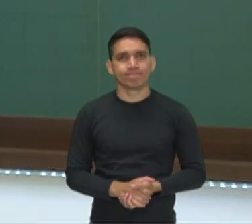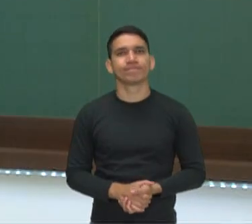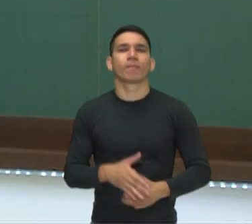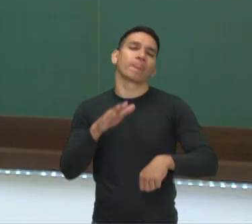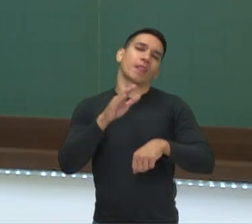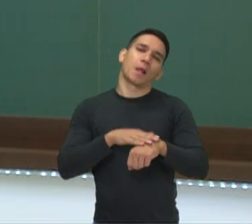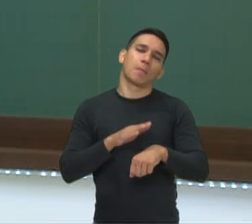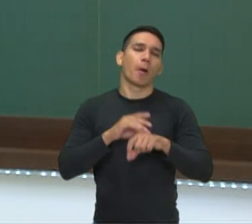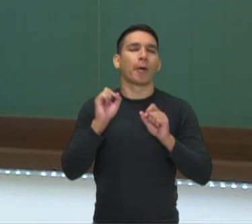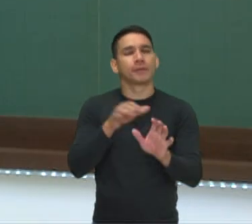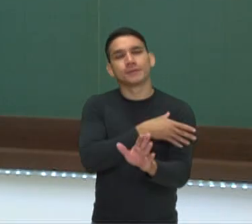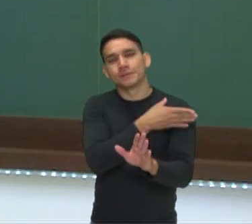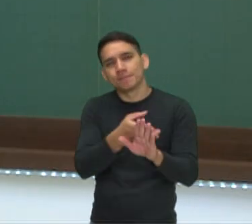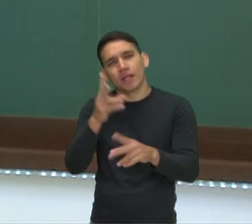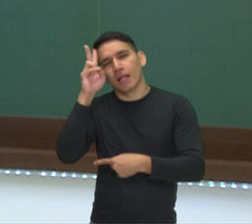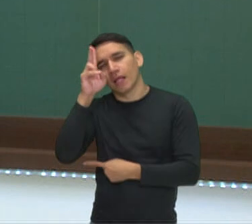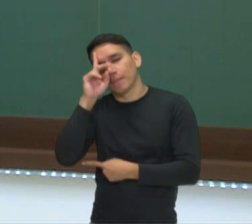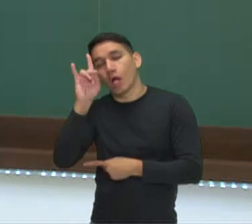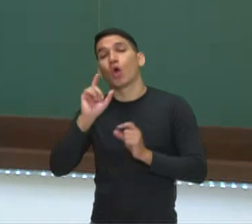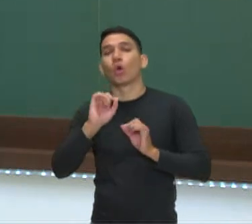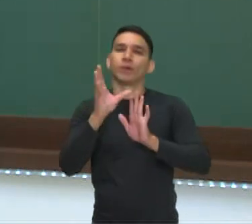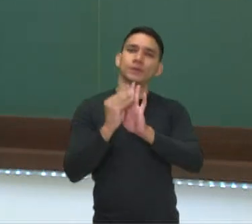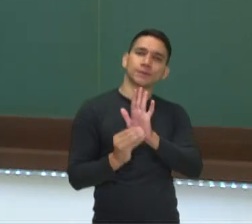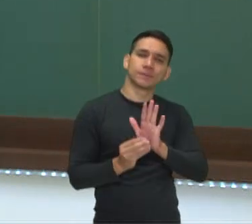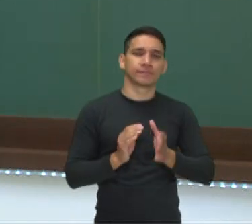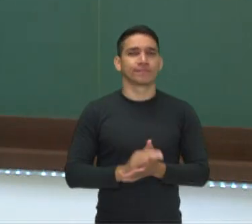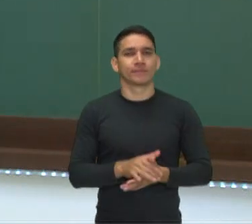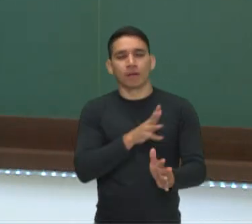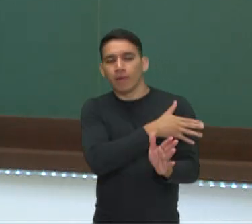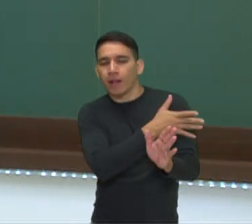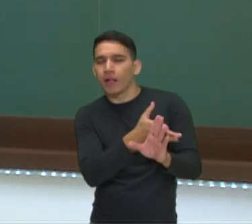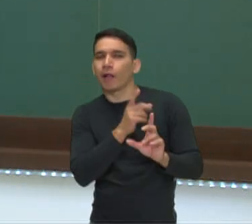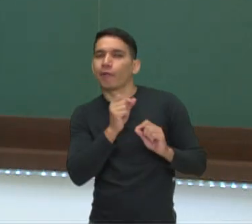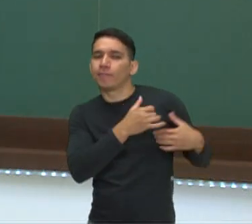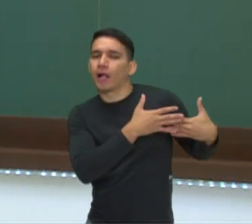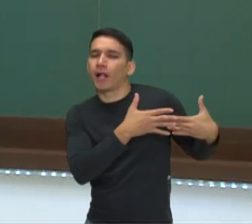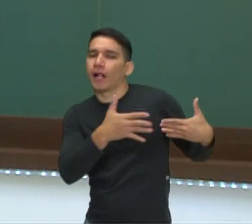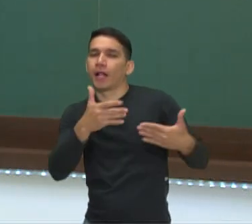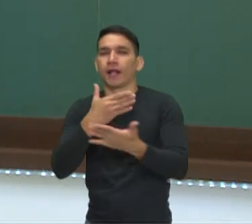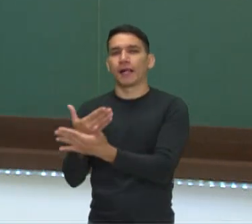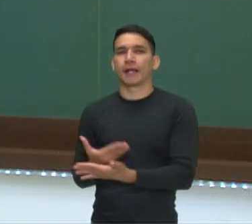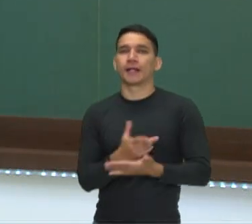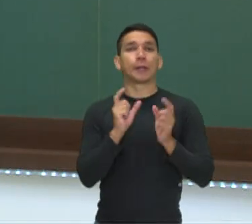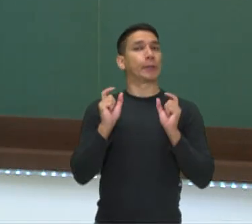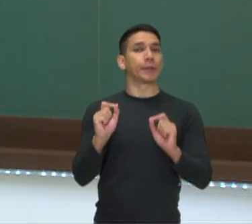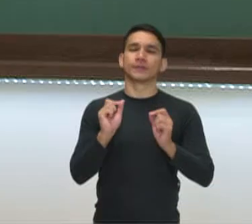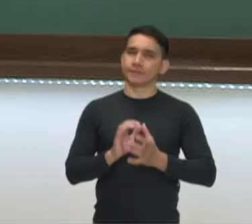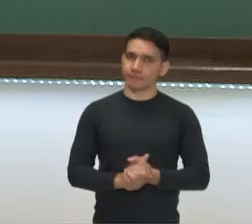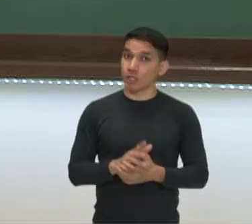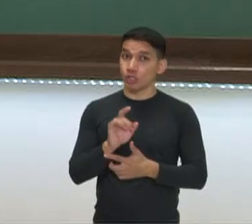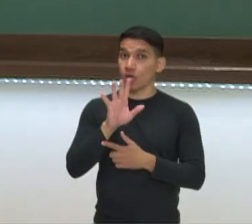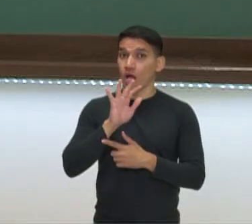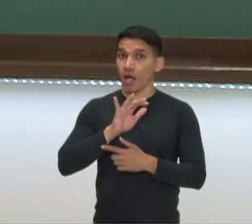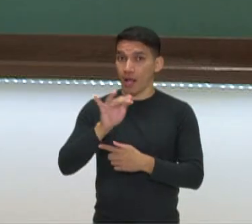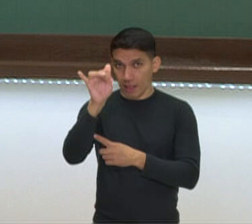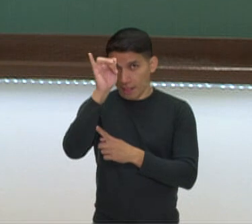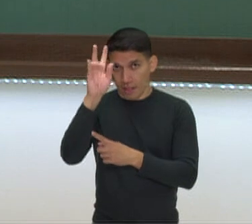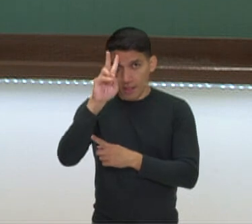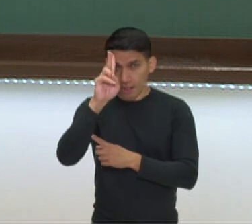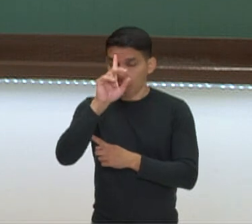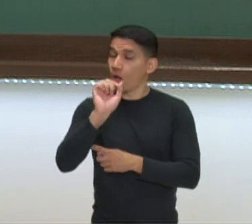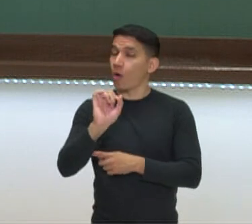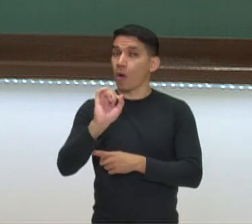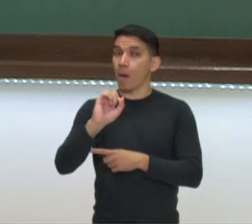Momento, então, de retomada de conteúdos, o que nós vimos ao longo dessa aula, né? Só frisando aqui os